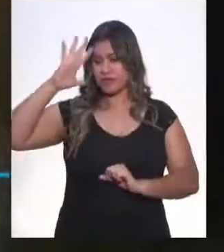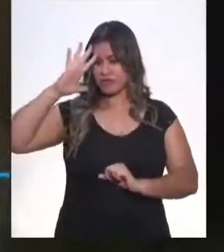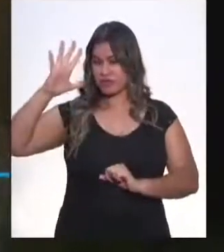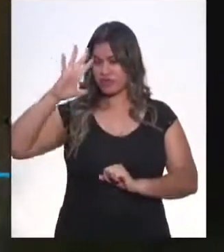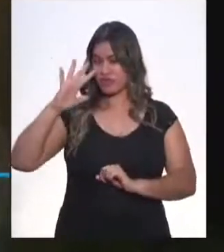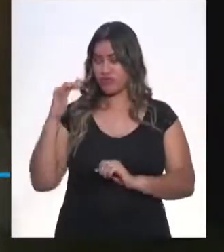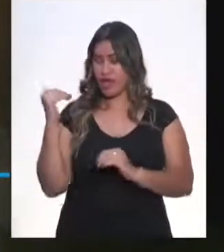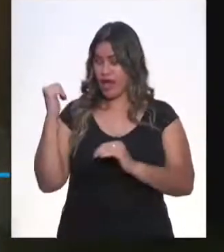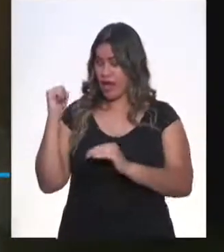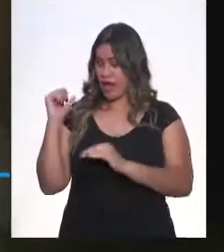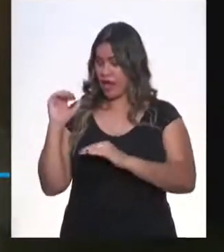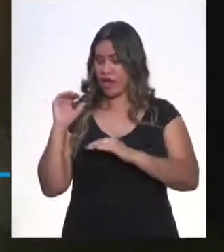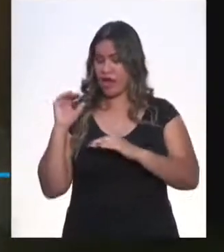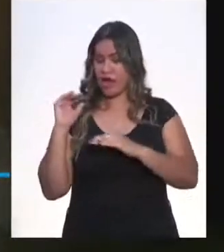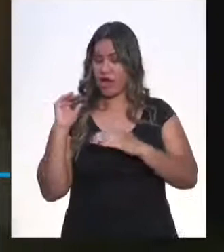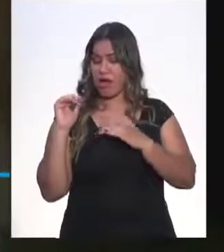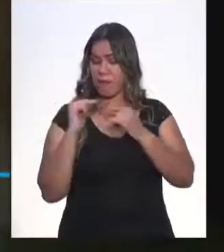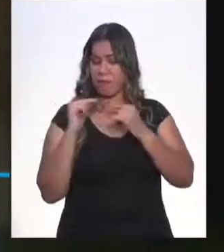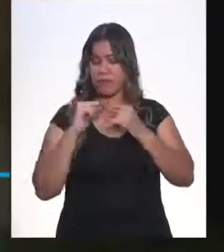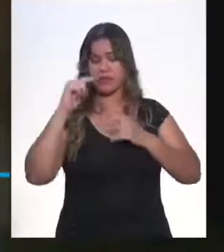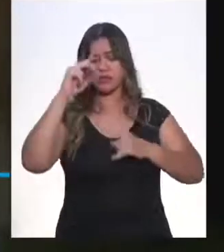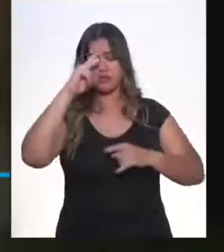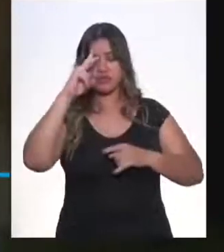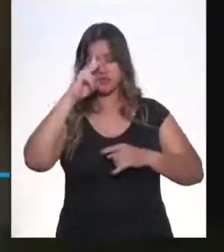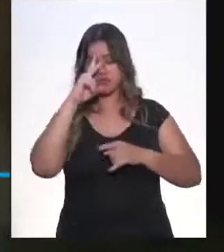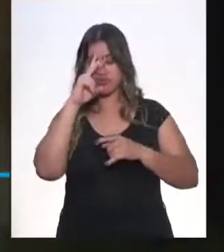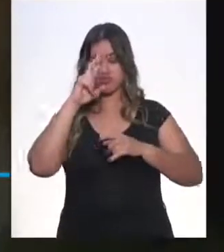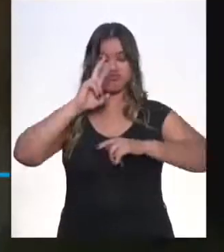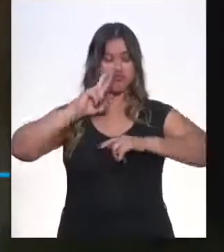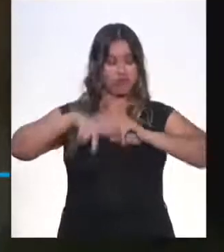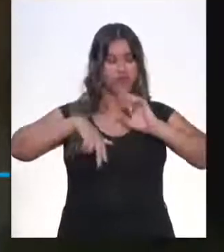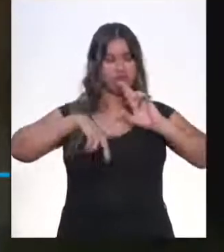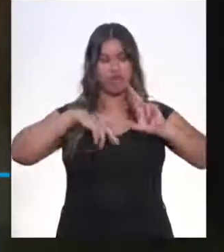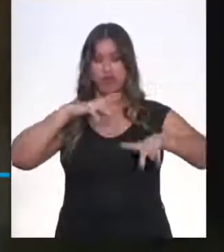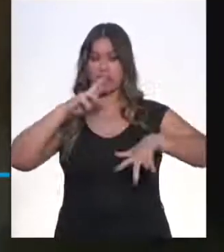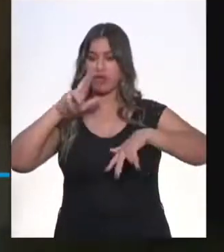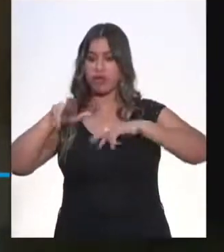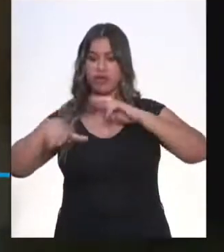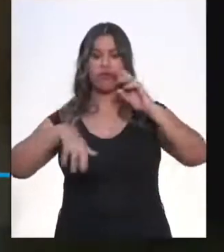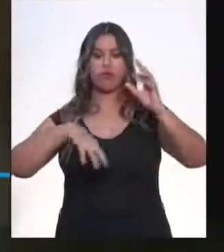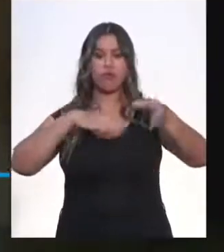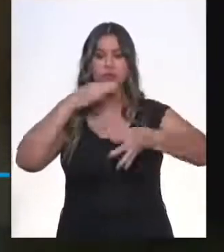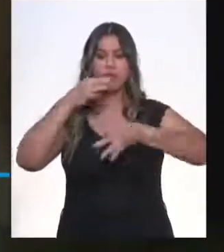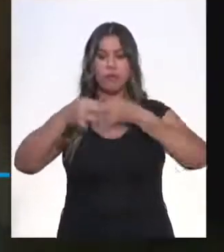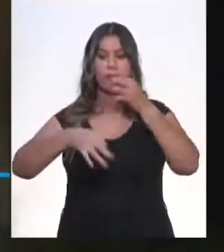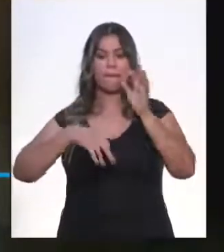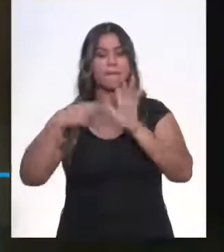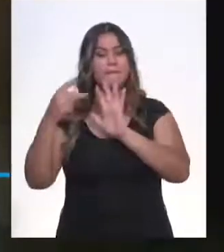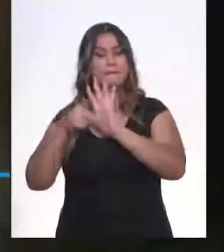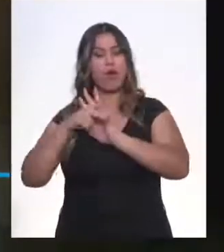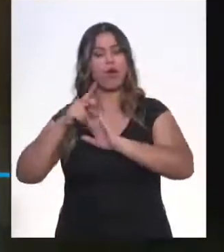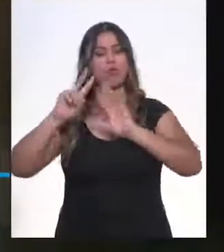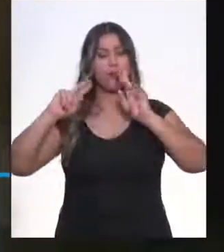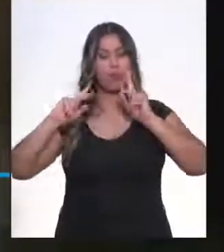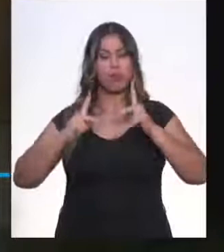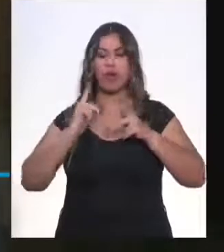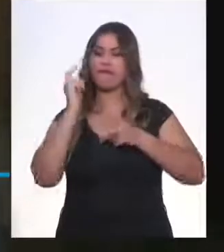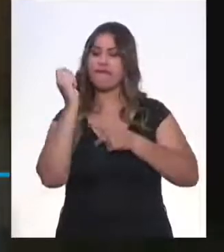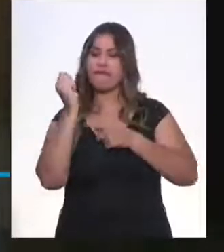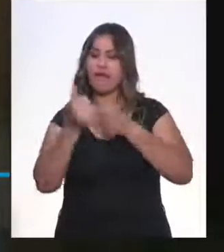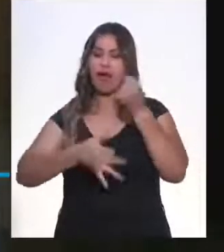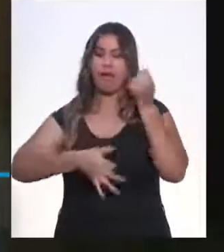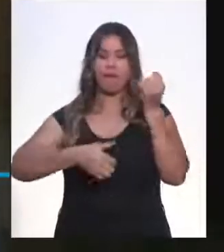de diferentes indagações que o ser humano vai se recolocando, né, com